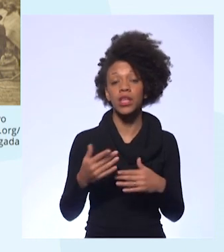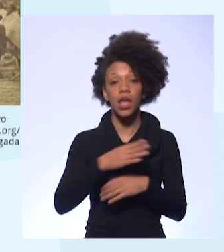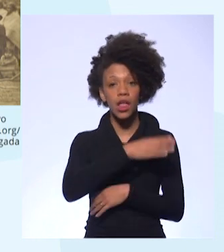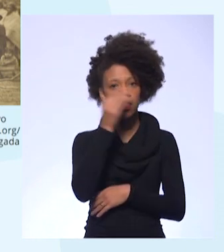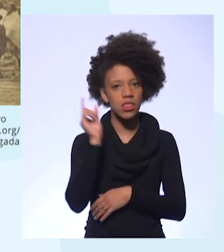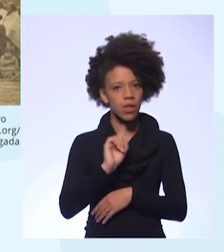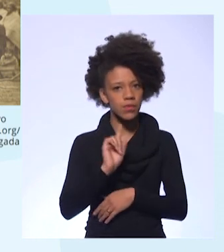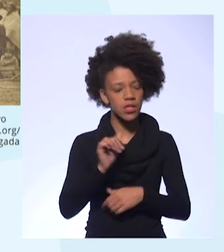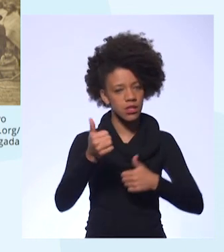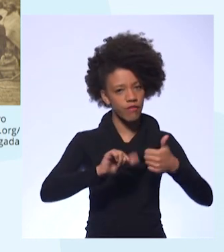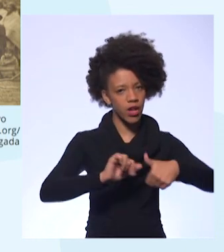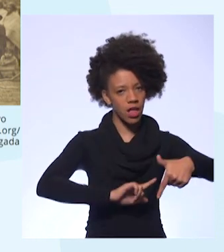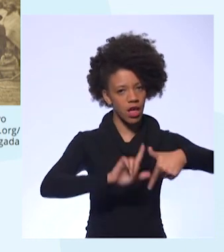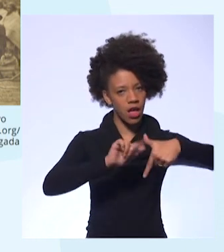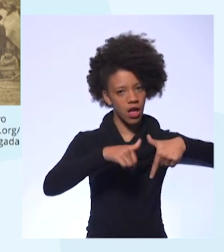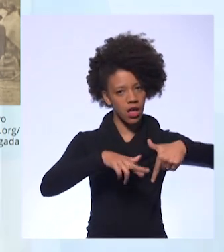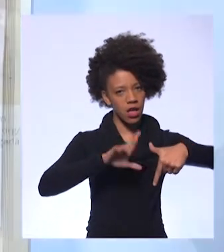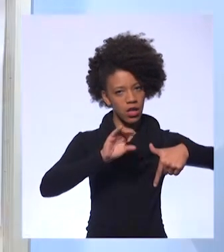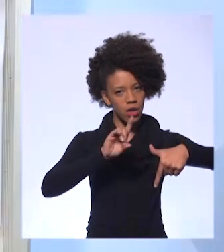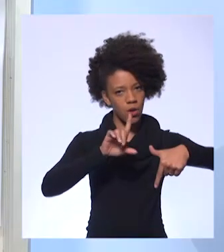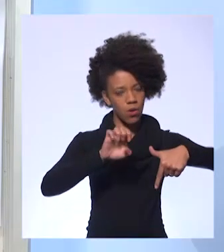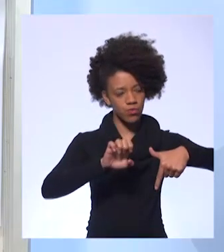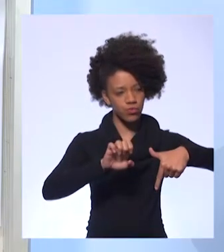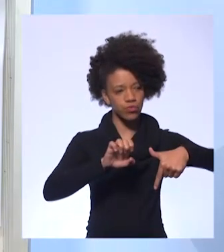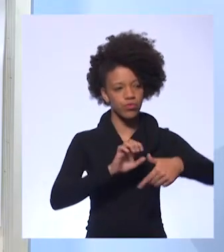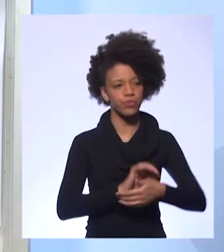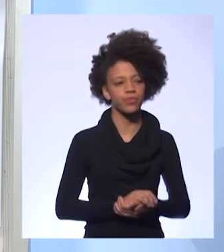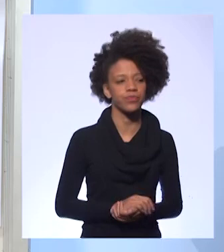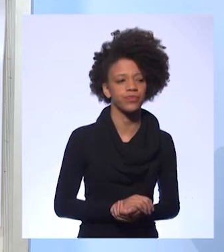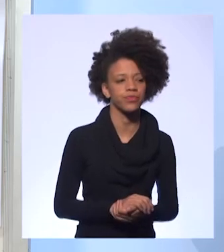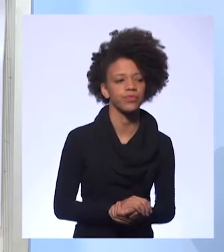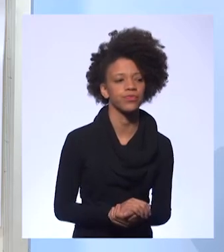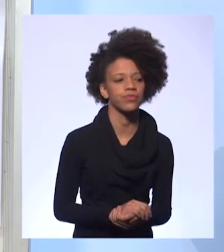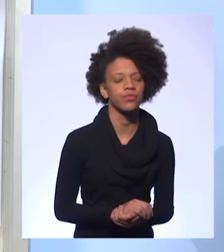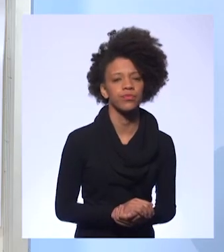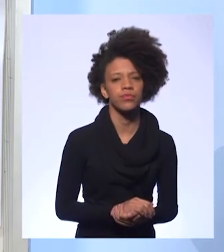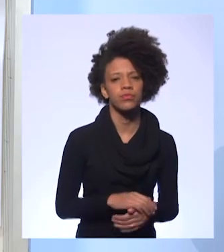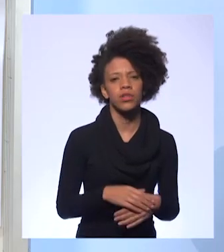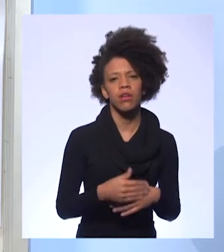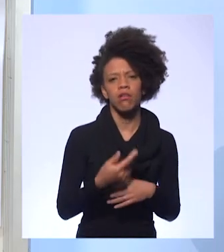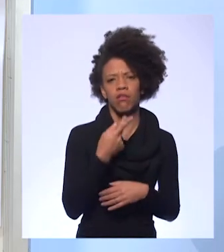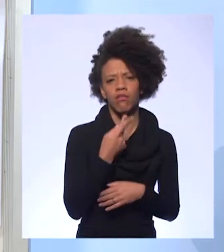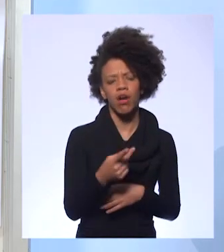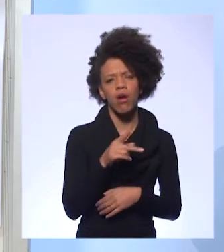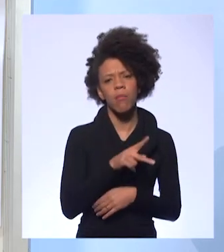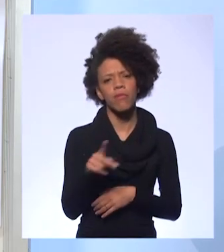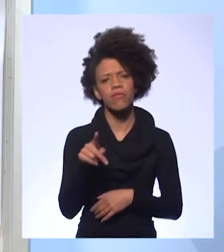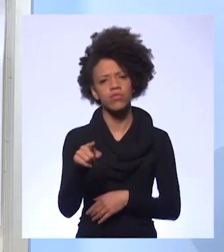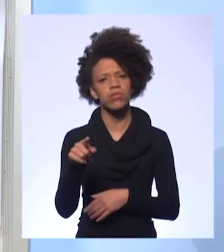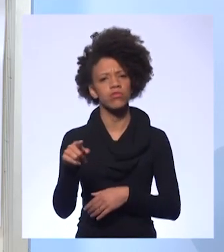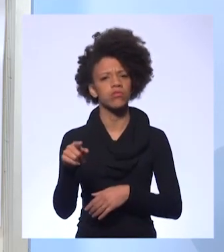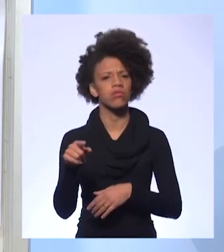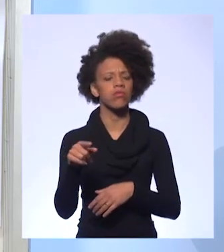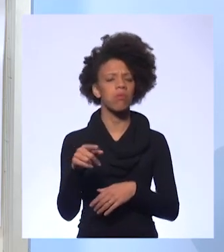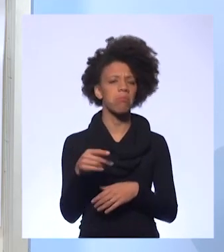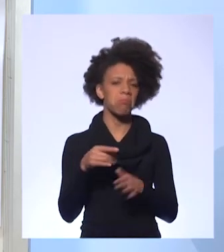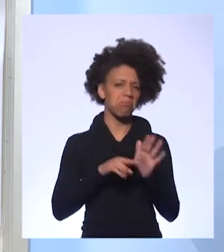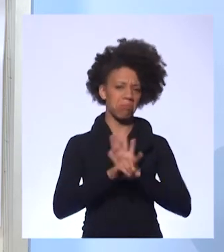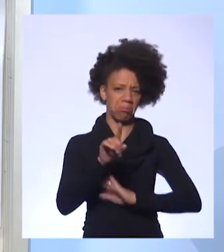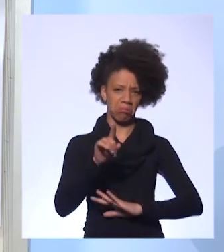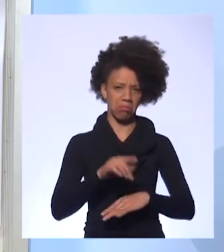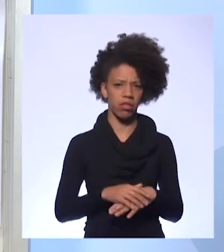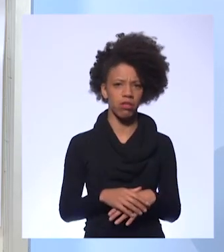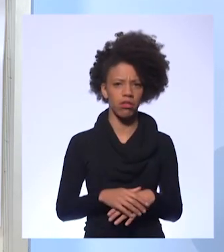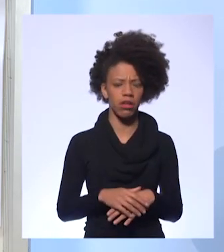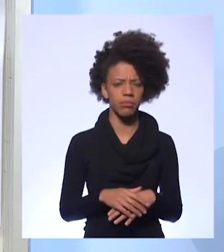esqueçam de avaliar nossa aula eu espero que vocês tenham gostado qualquer dúvida falem com os professores de vocês perguntem para nós nos